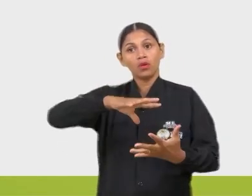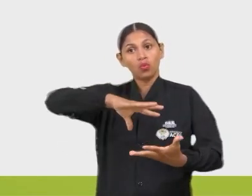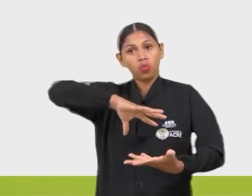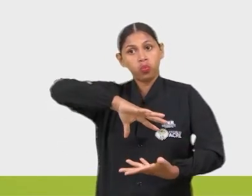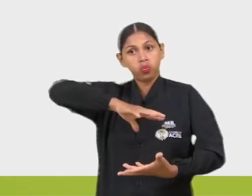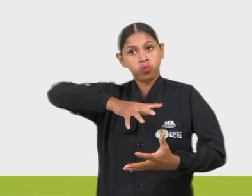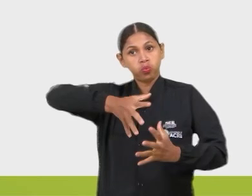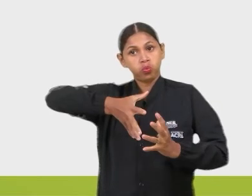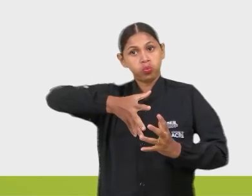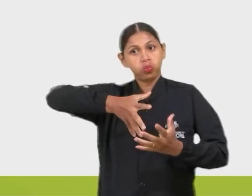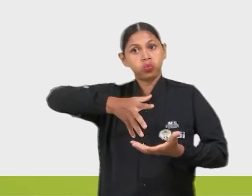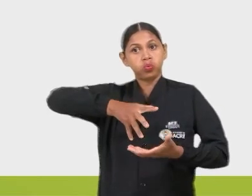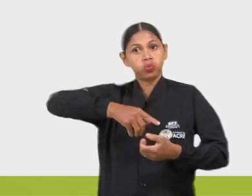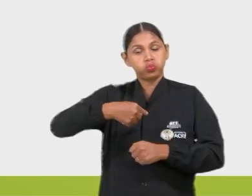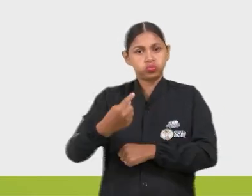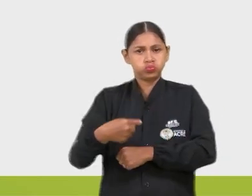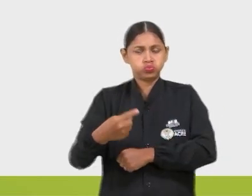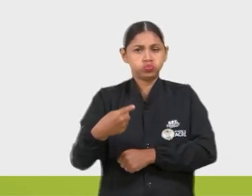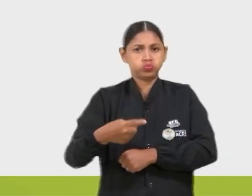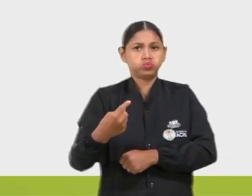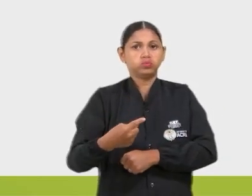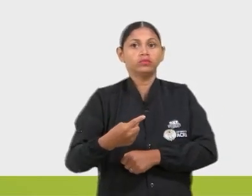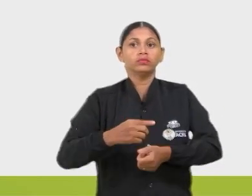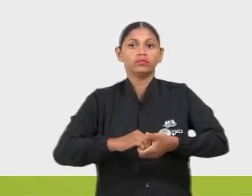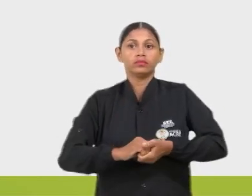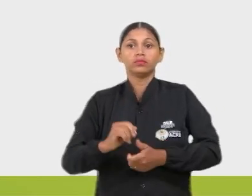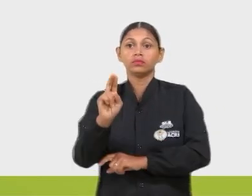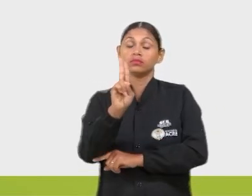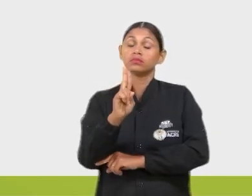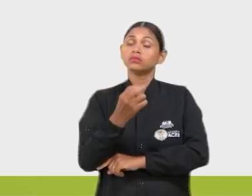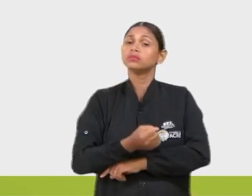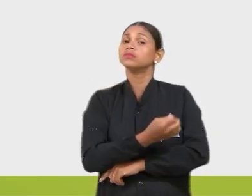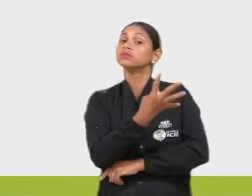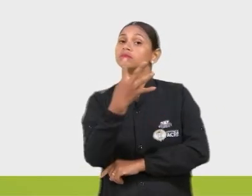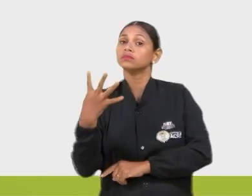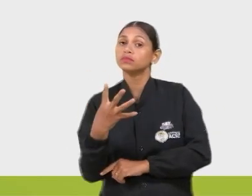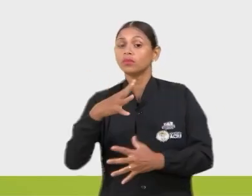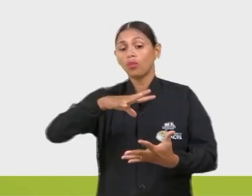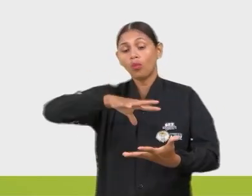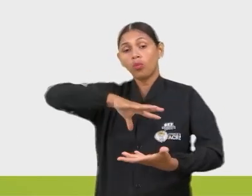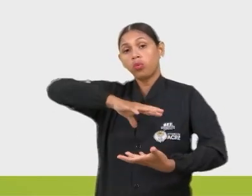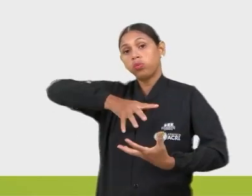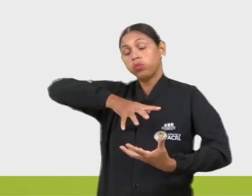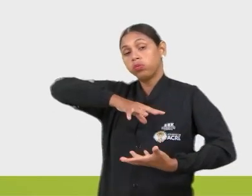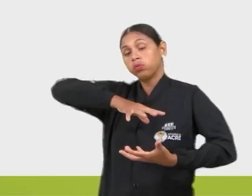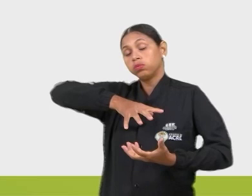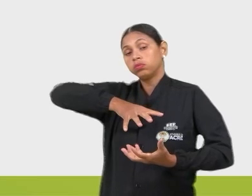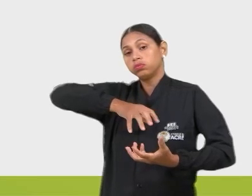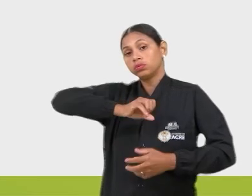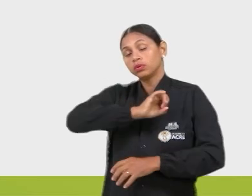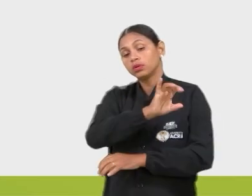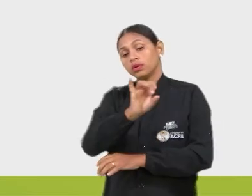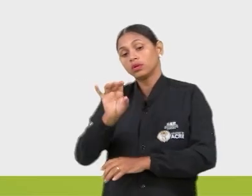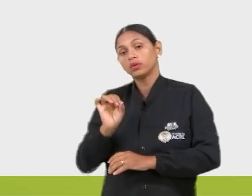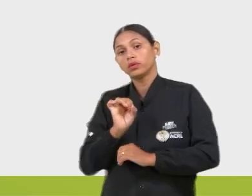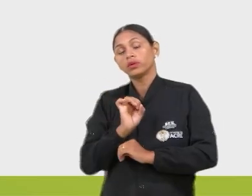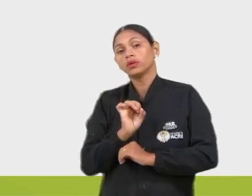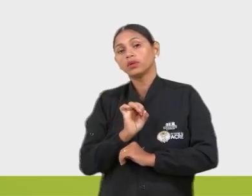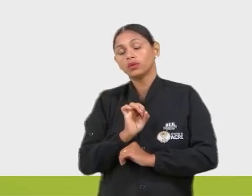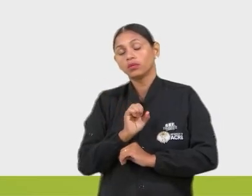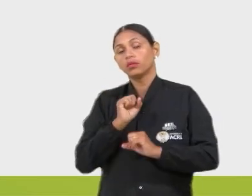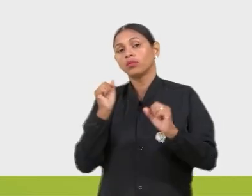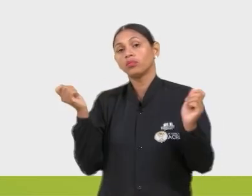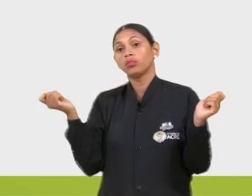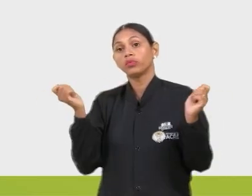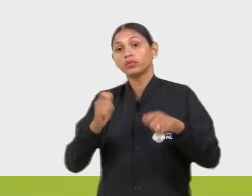rolamentos. Para estimar a quantidade de esferas que poderão ser produzidas a partir de cada uma das peças cilíndricas, admite-se que